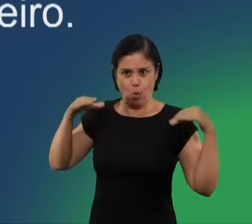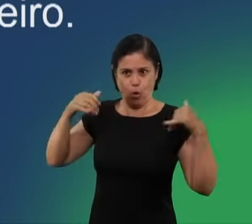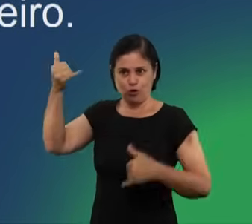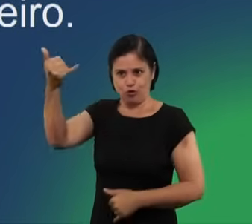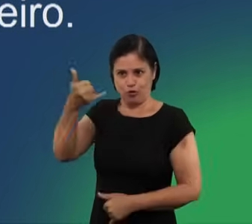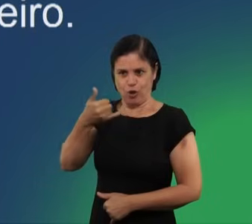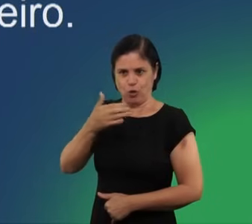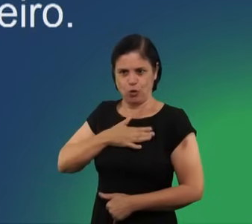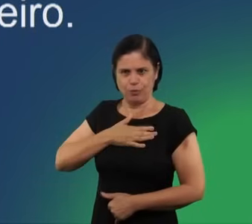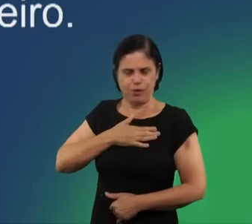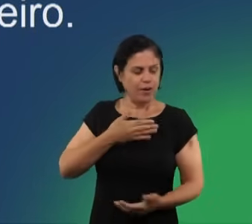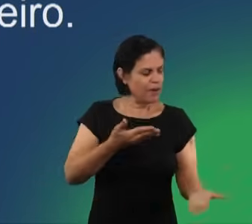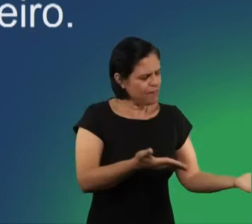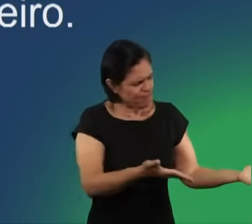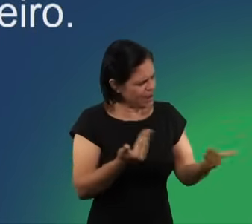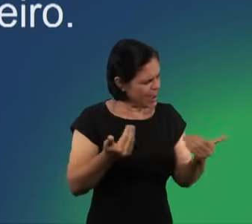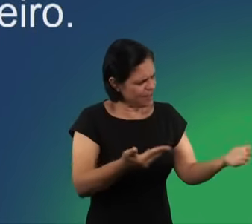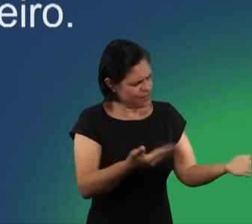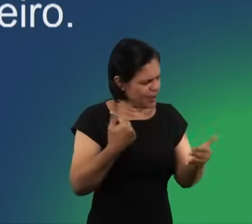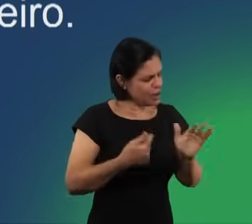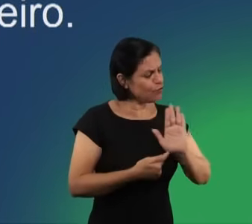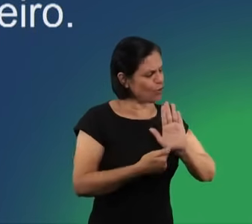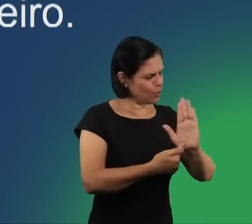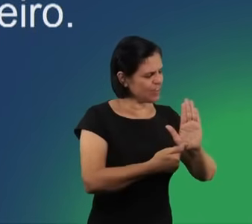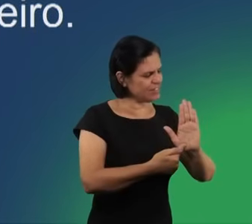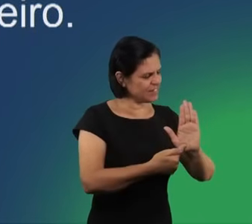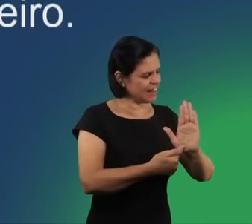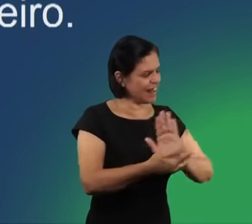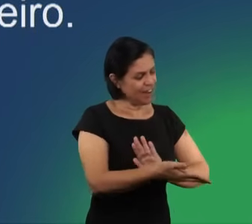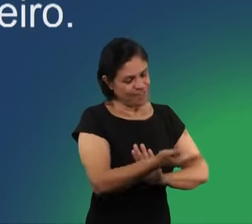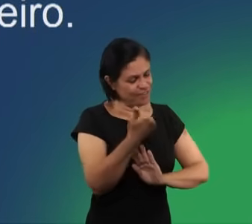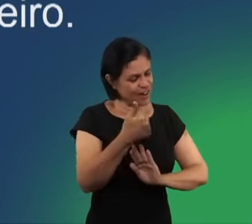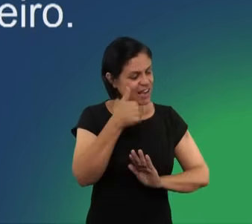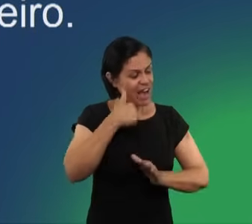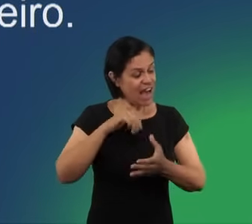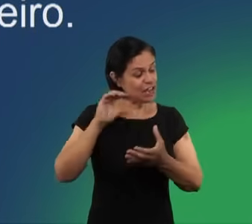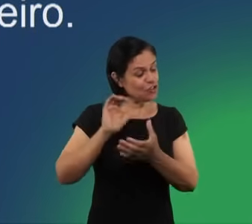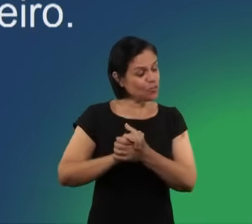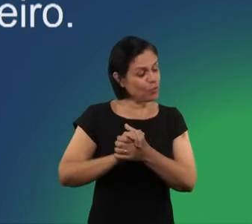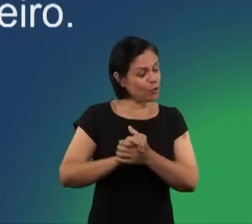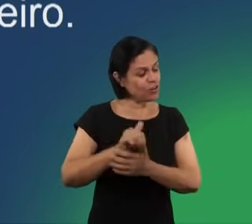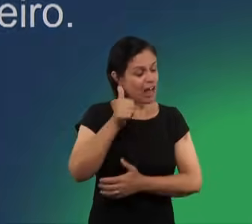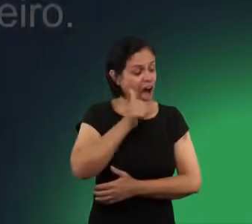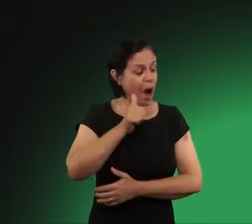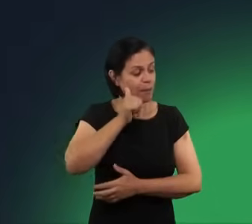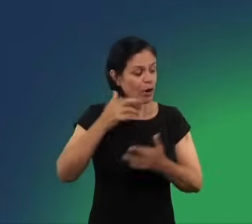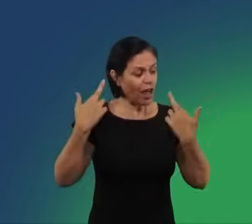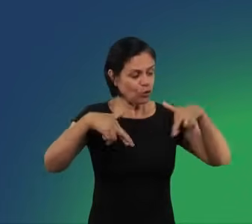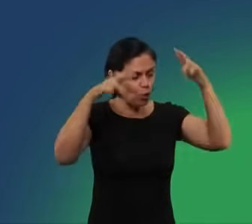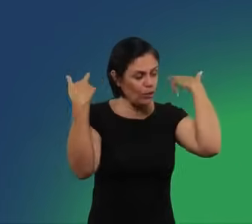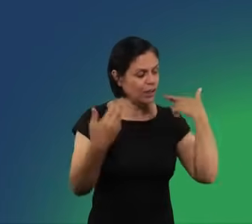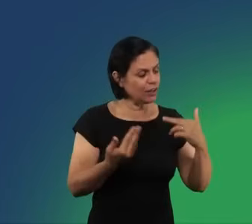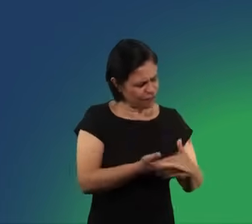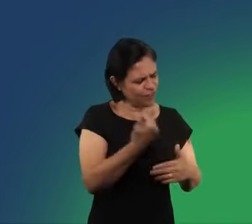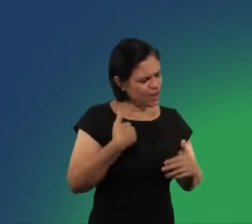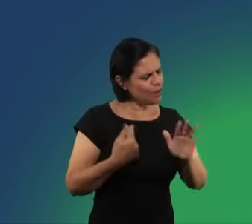dizendo: vem, mostrar-te-ei a esposa, a mulher do Cordeiro.